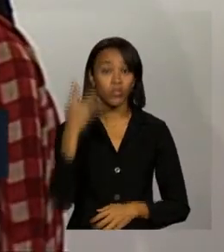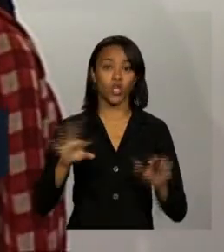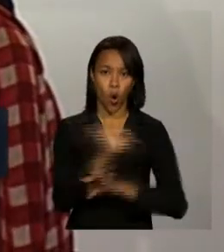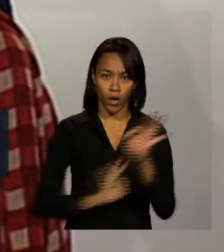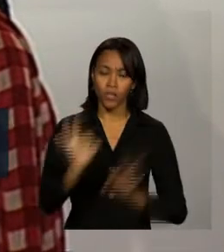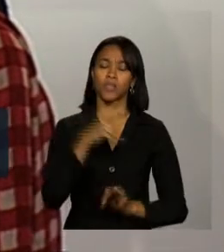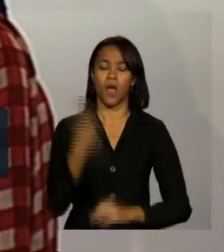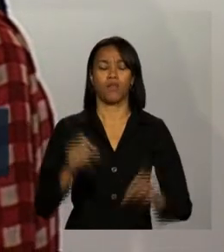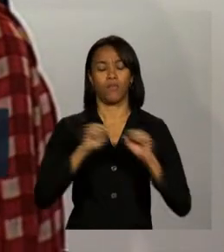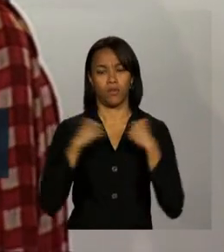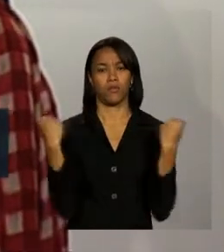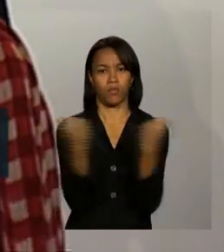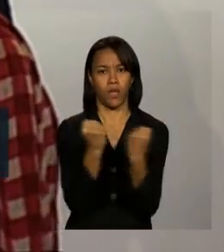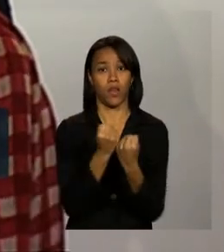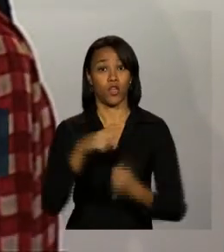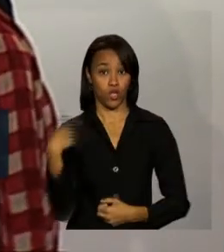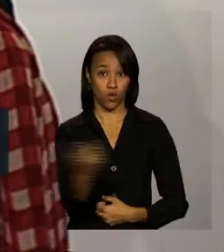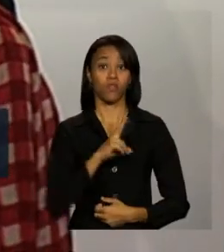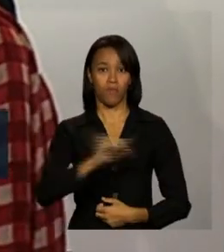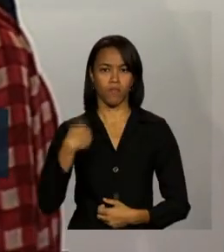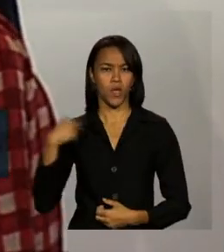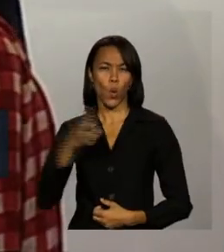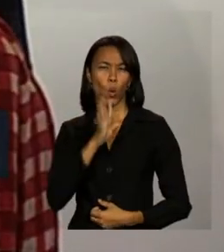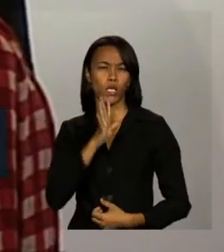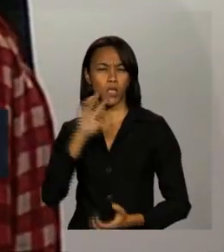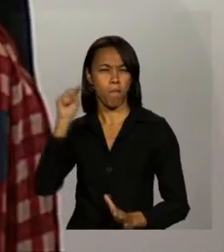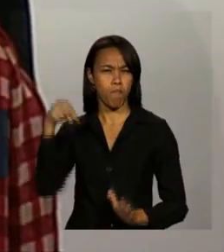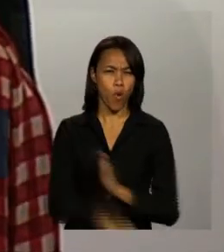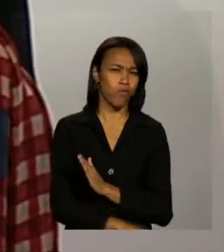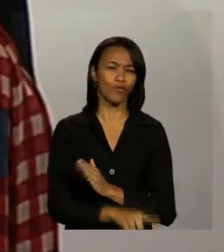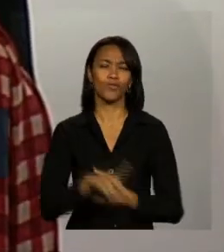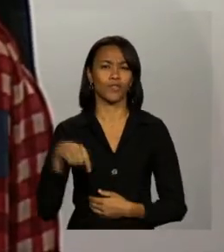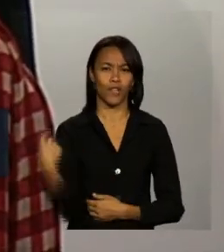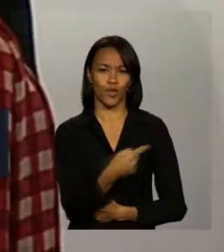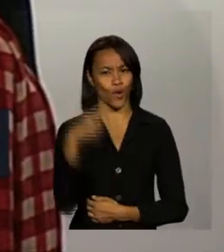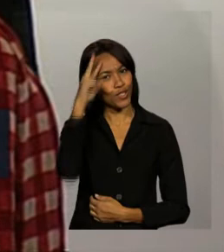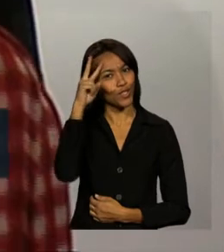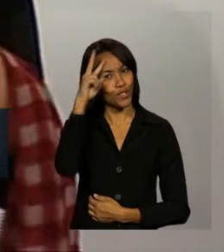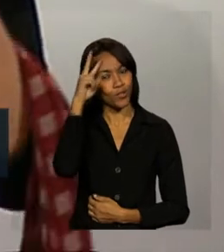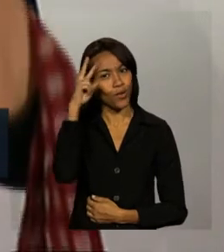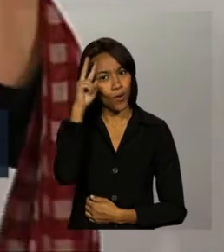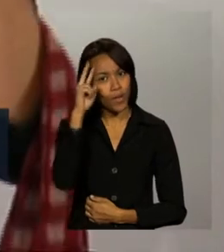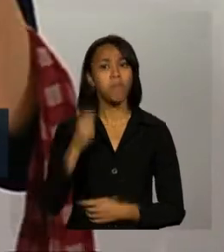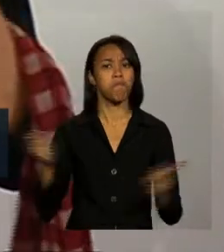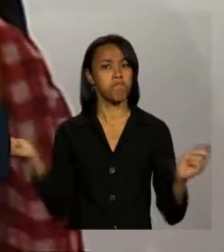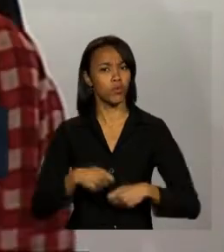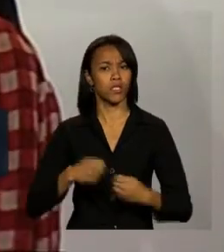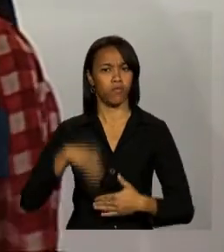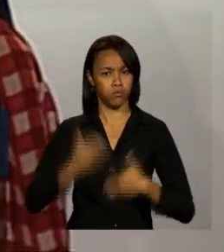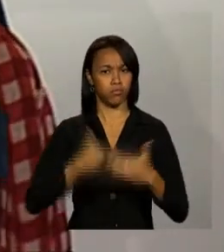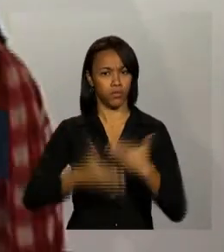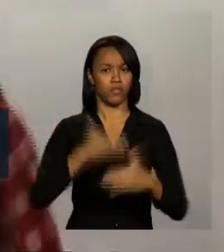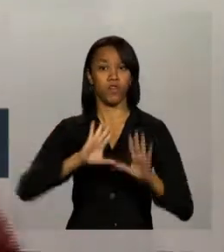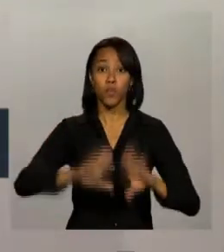seminário e vamos, portanto, mergulhar com escafandro na nossa história para poder construí-la em um